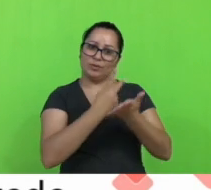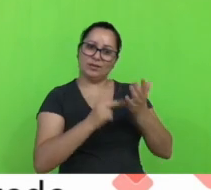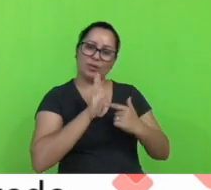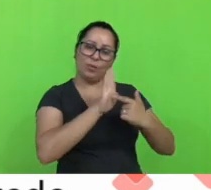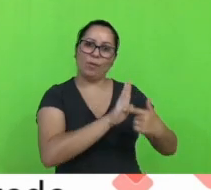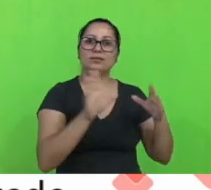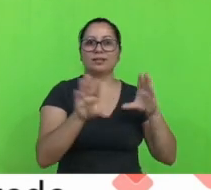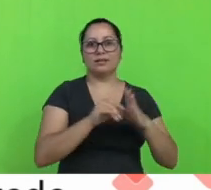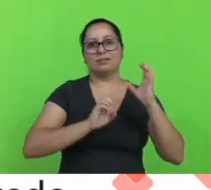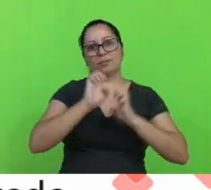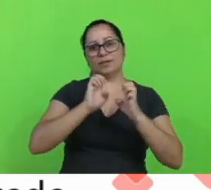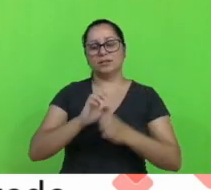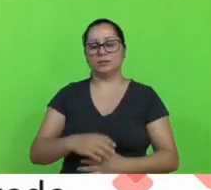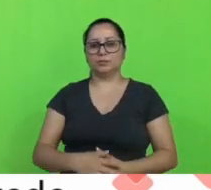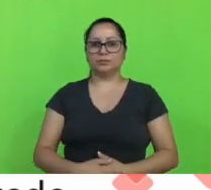dentro da empresa.